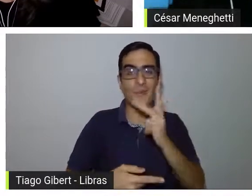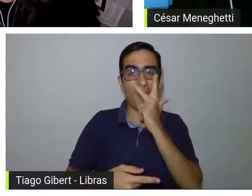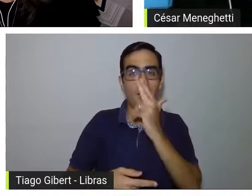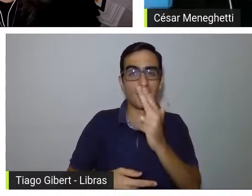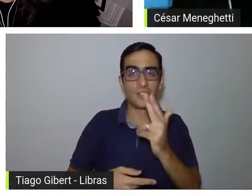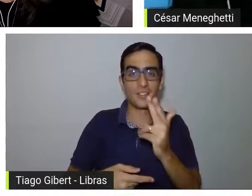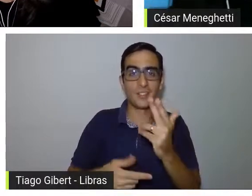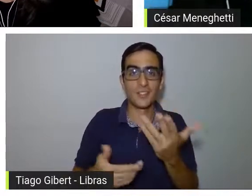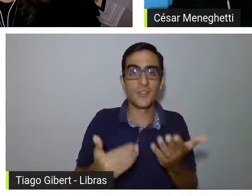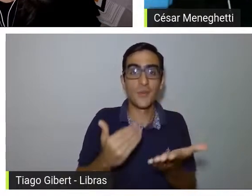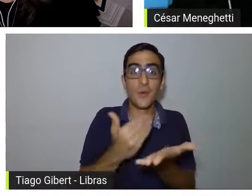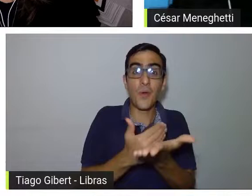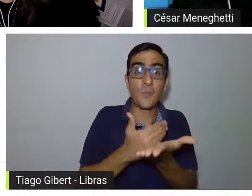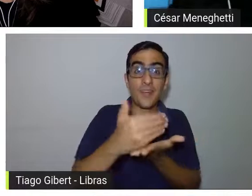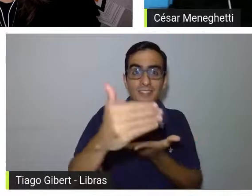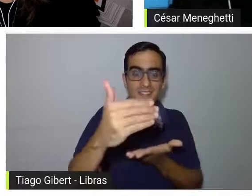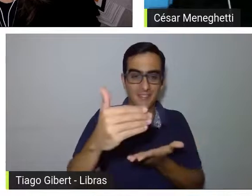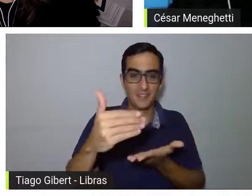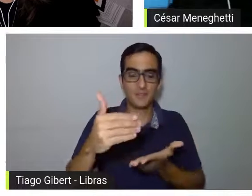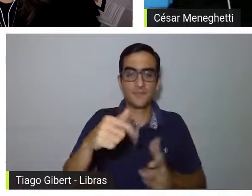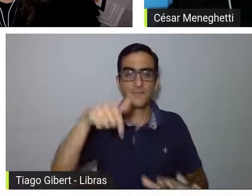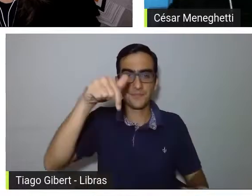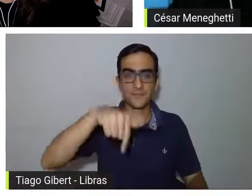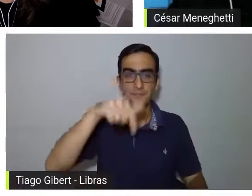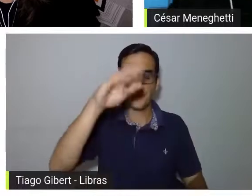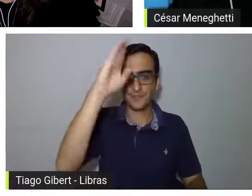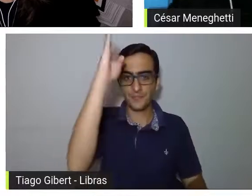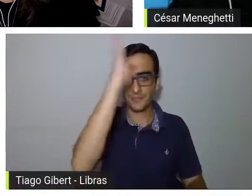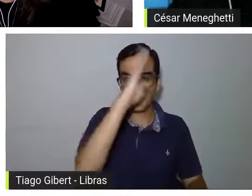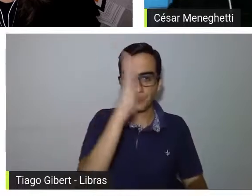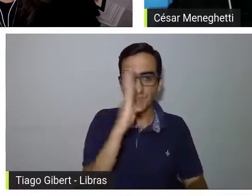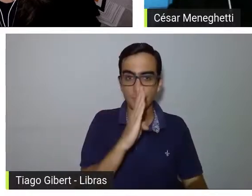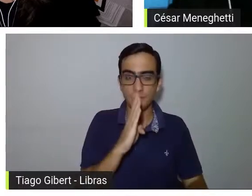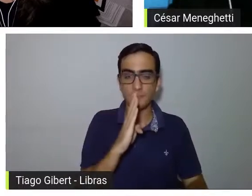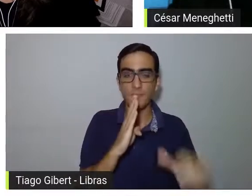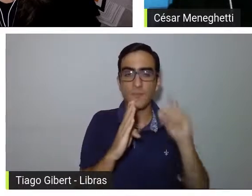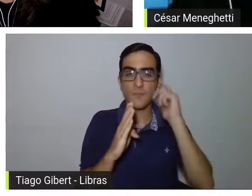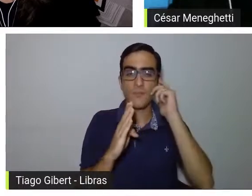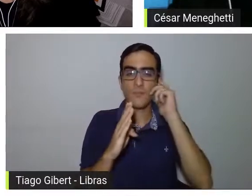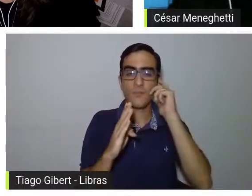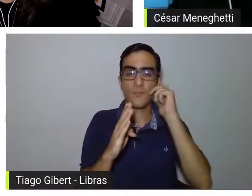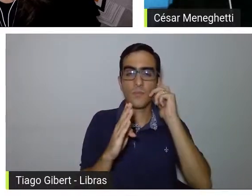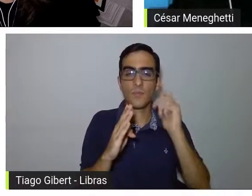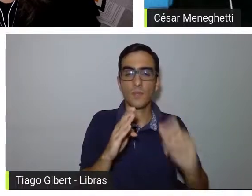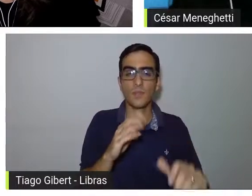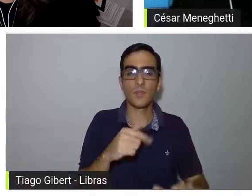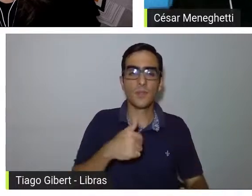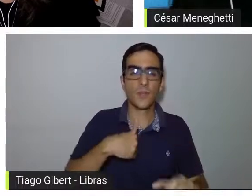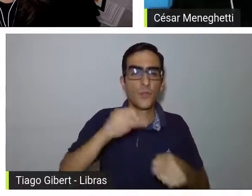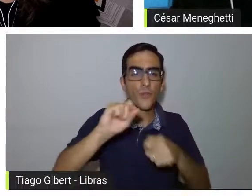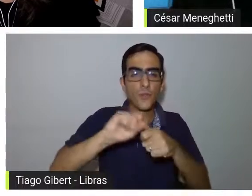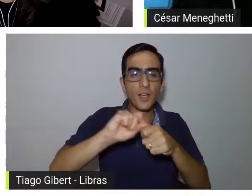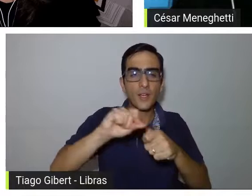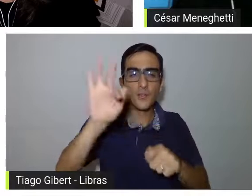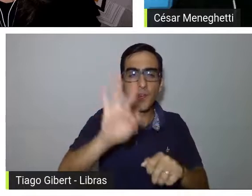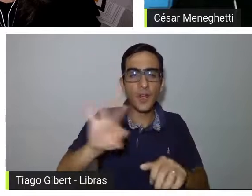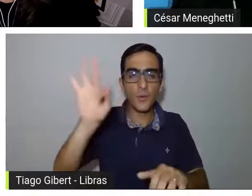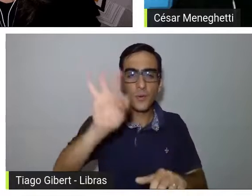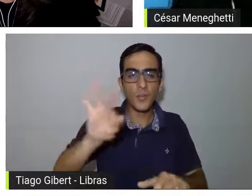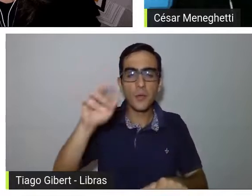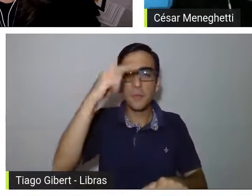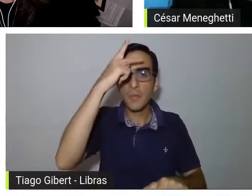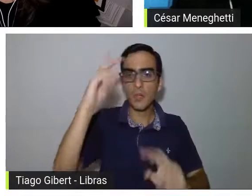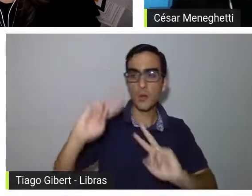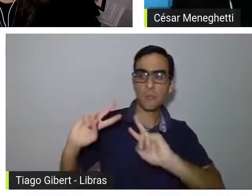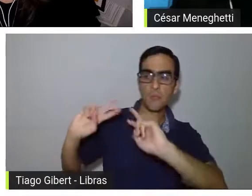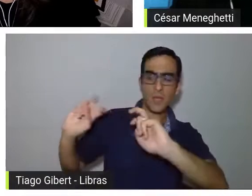de ter começado assim. Mas no Brasil, assim, quando eu fazia a faculdade, as pessoas notavam que eu